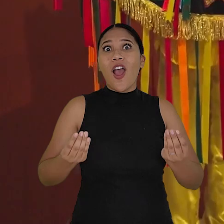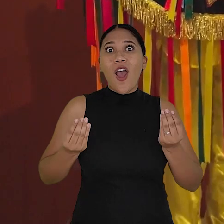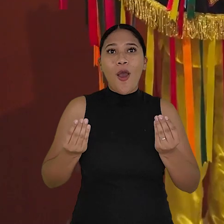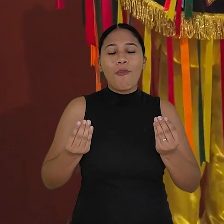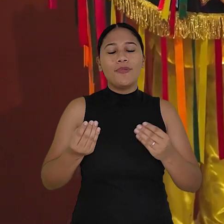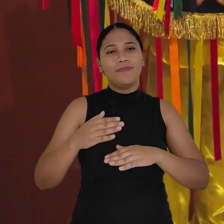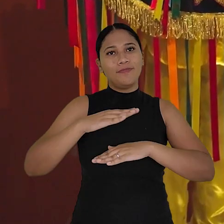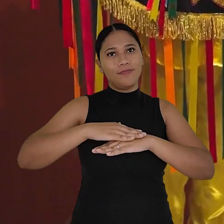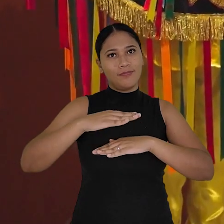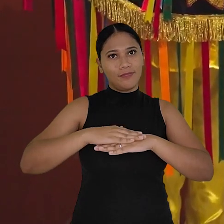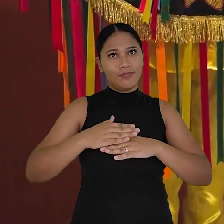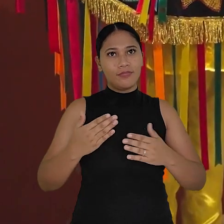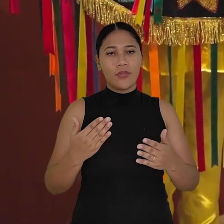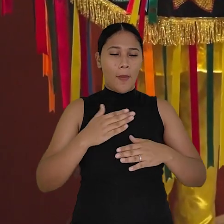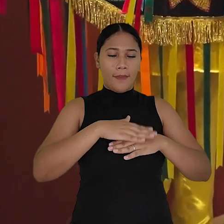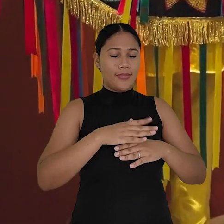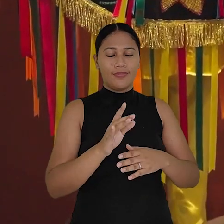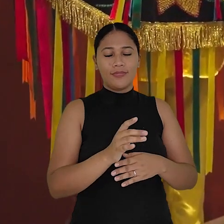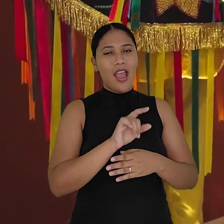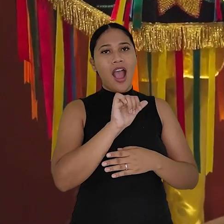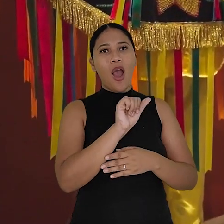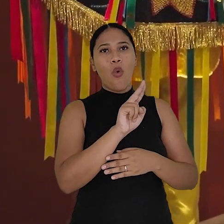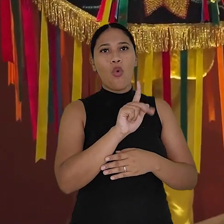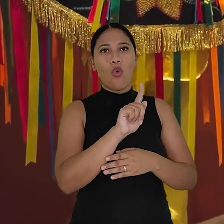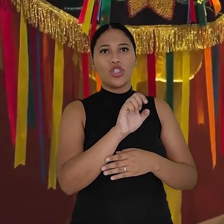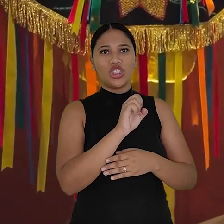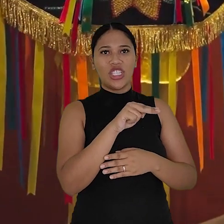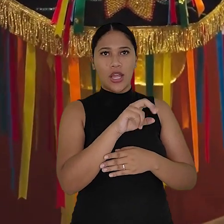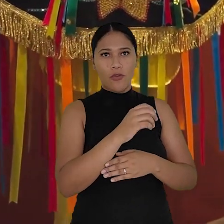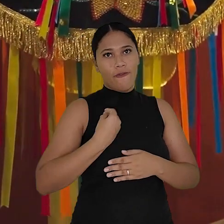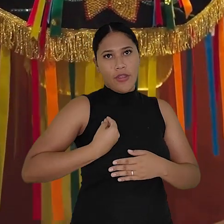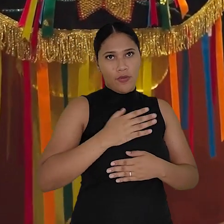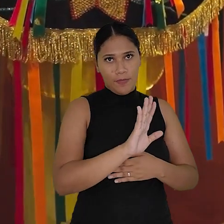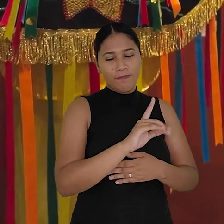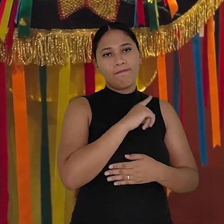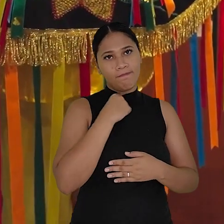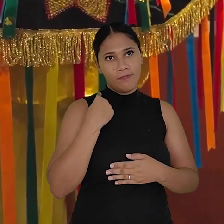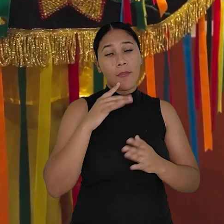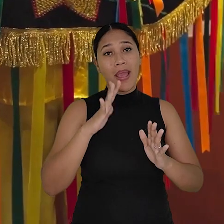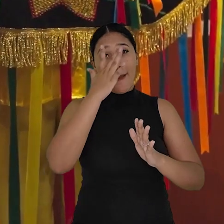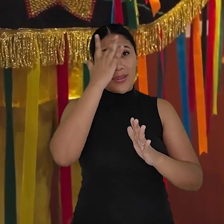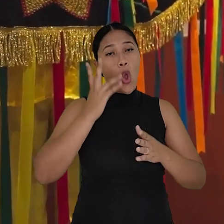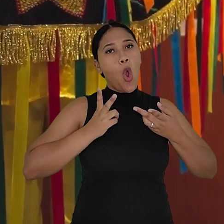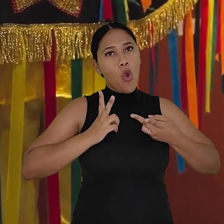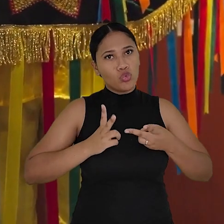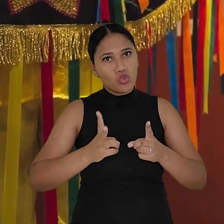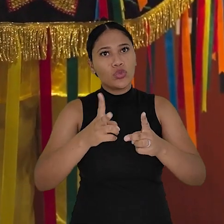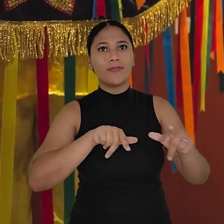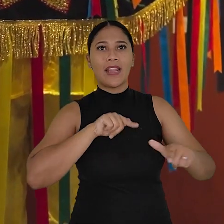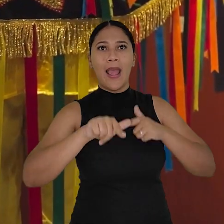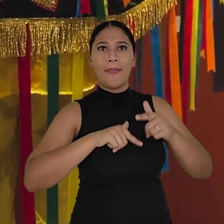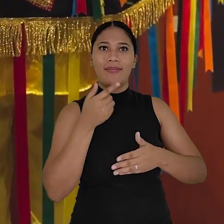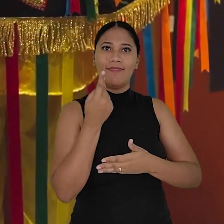confeccionadas pelo mestre, não pelo mestre Salustiano, que ele não está mais vivo, mas pelas pessoas que continuaram